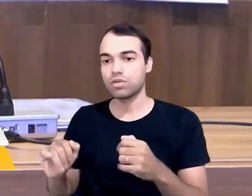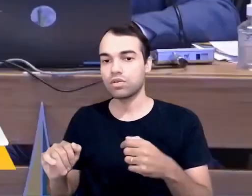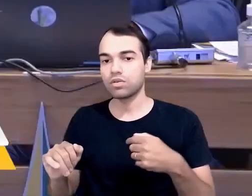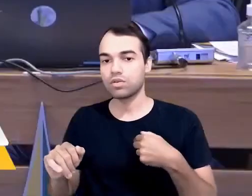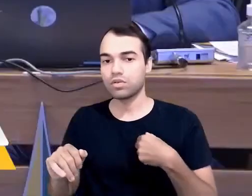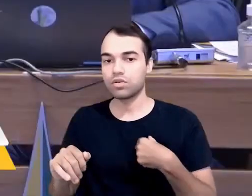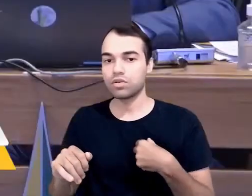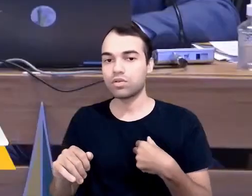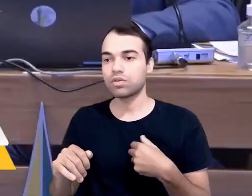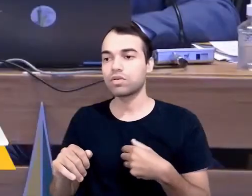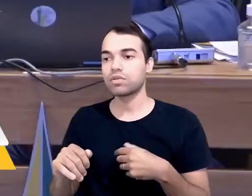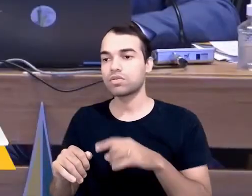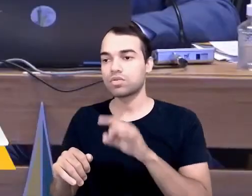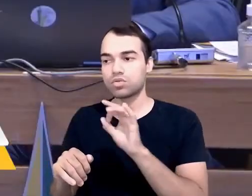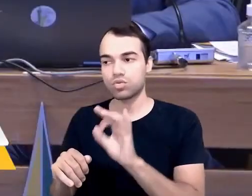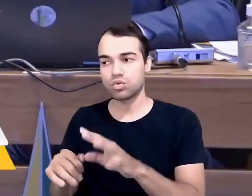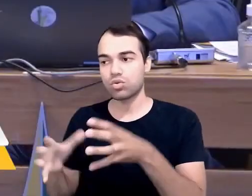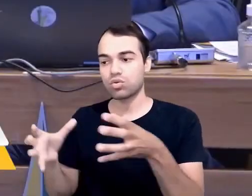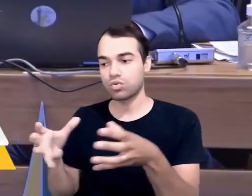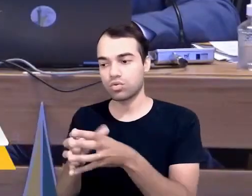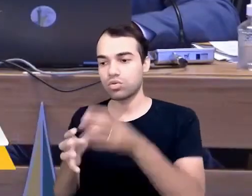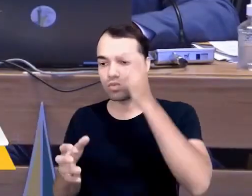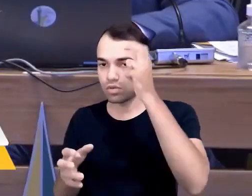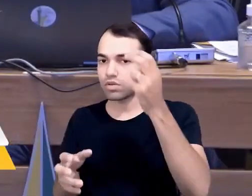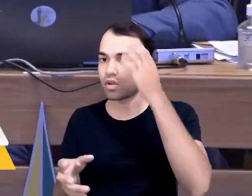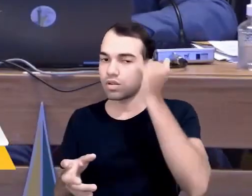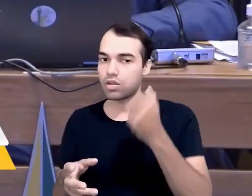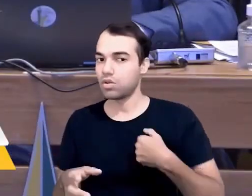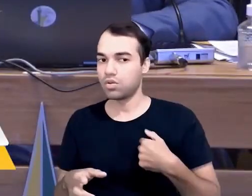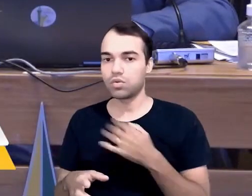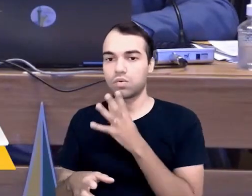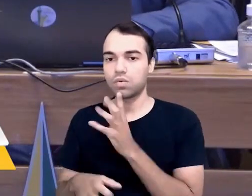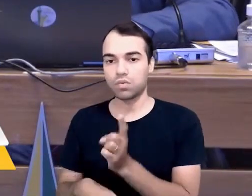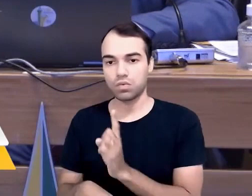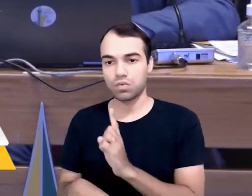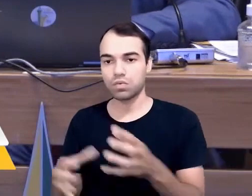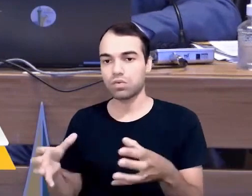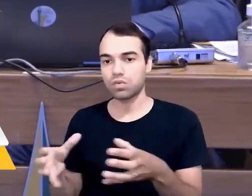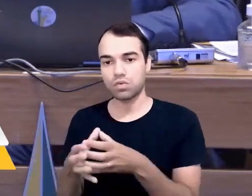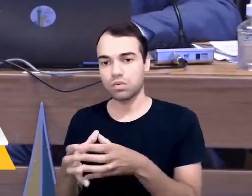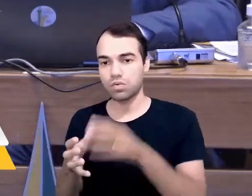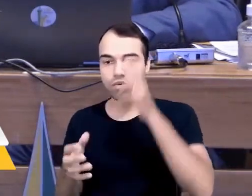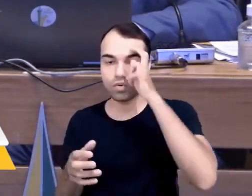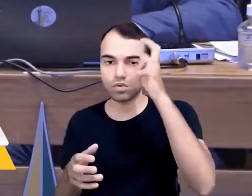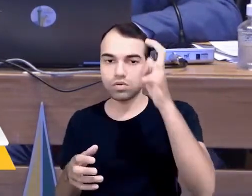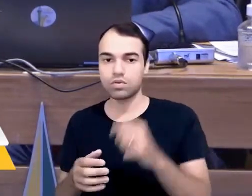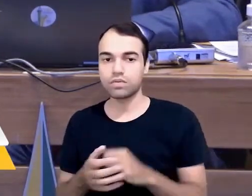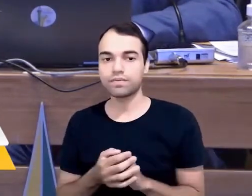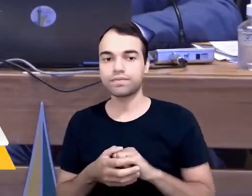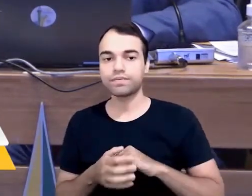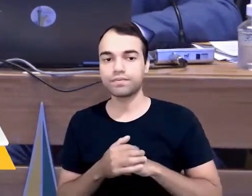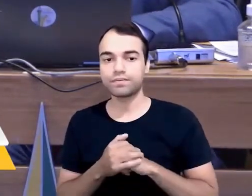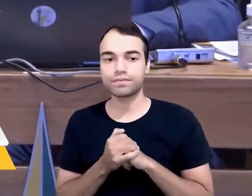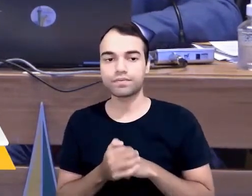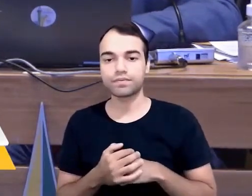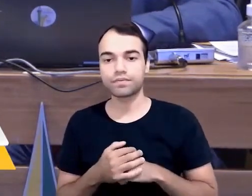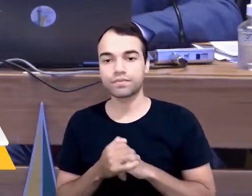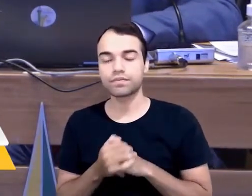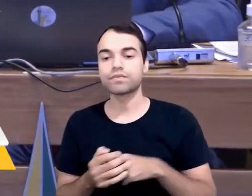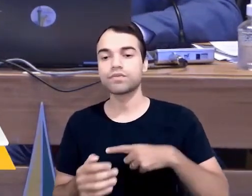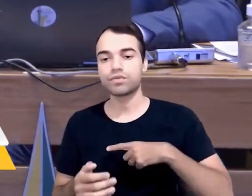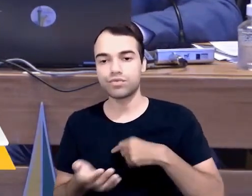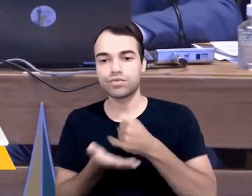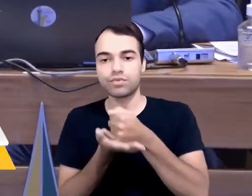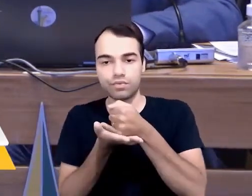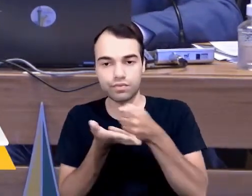não viu esse inteligência. documento? Não tive conhecimento. Depois eu vou até dar uma cópia para a senhora, que, Tá porque ok. tá, que diz tinha droga. Se tem droga é